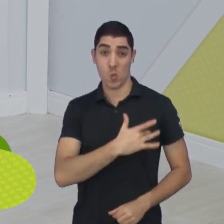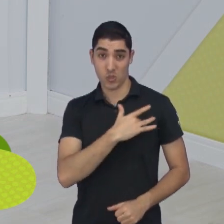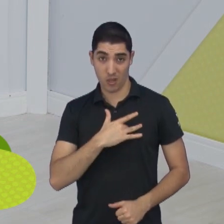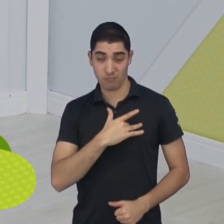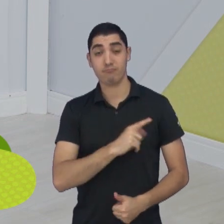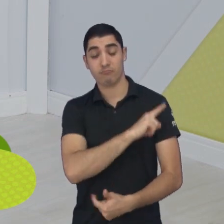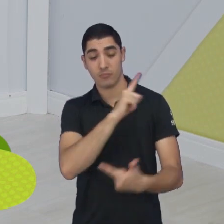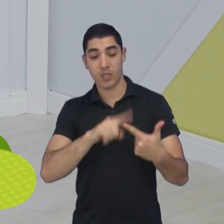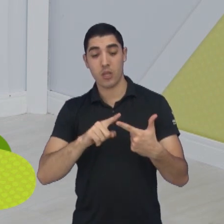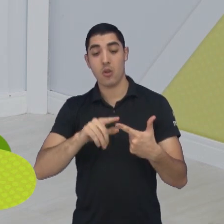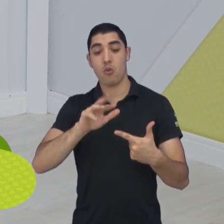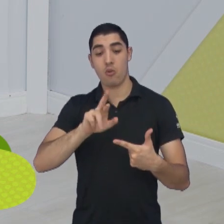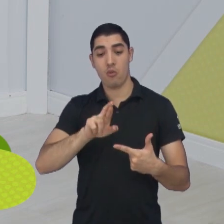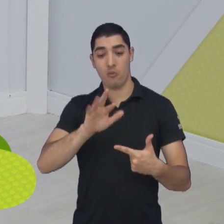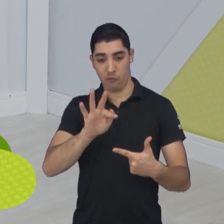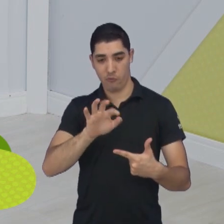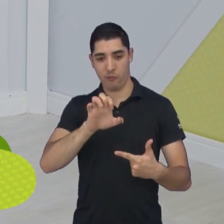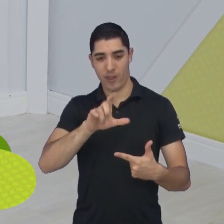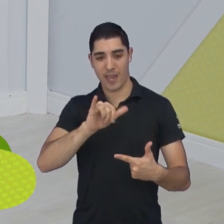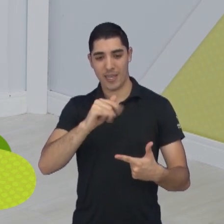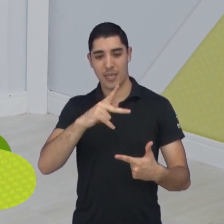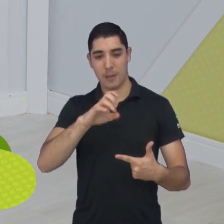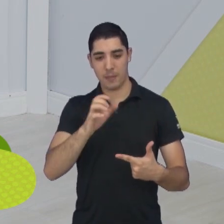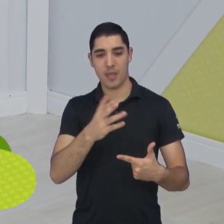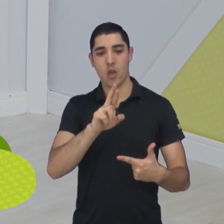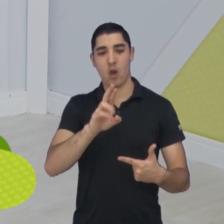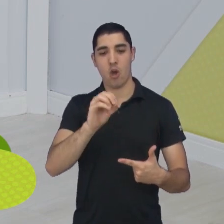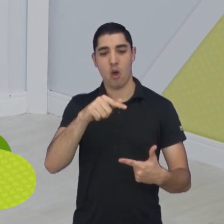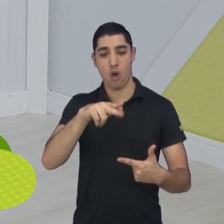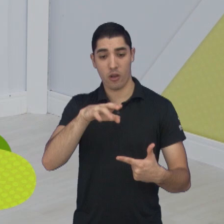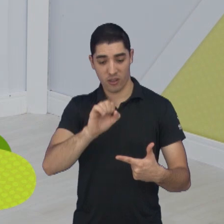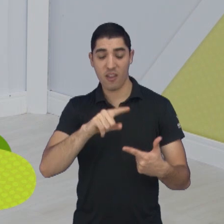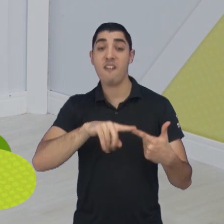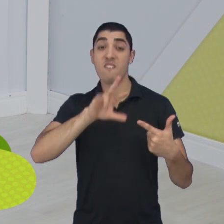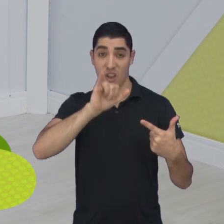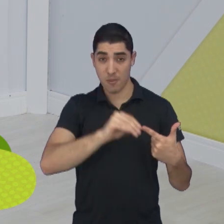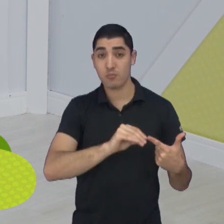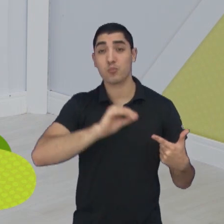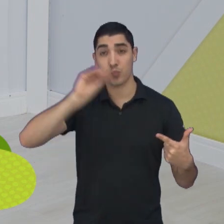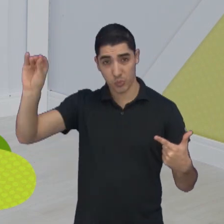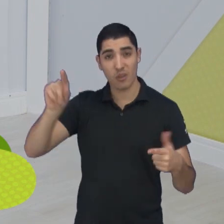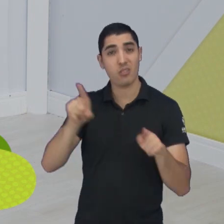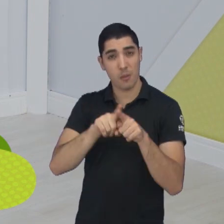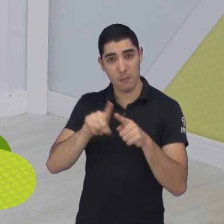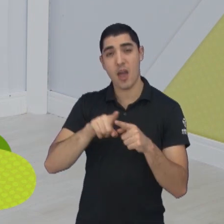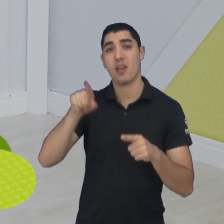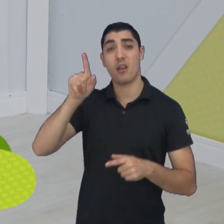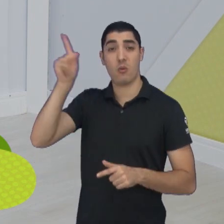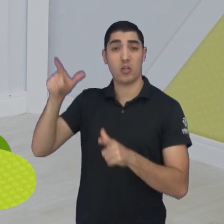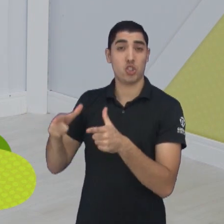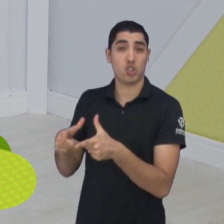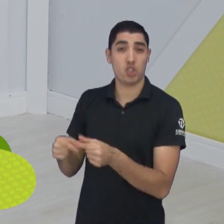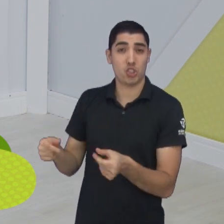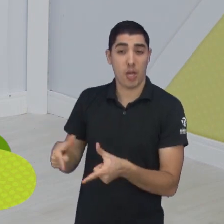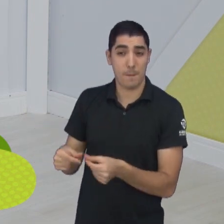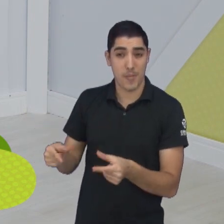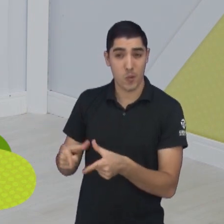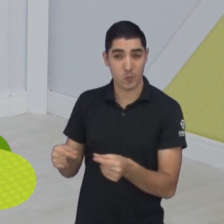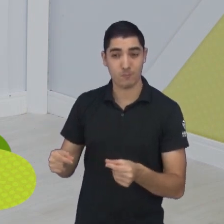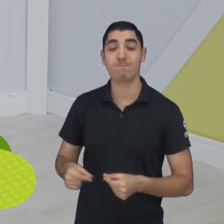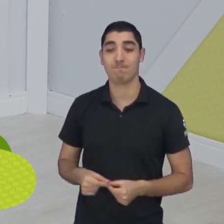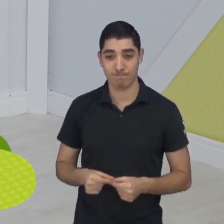Felipe Roque vai jogar no Japão após a temporada. E aí o São José acaba perdendo a vaga no Mundial, que seria o